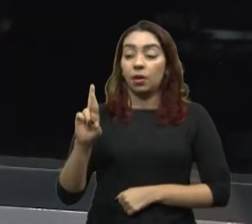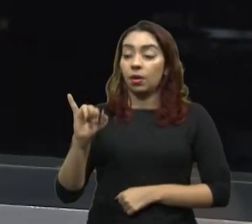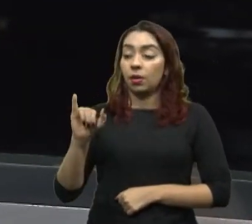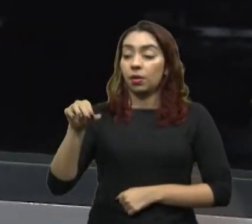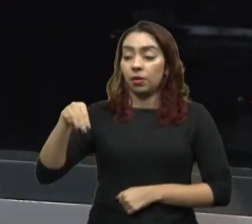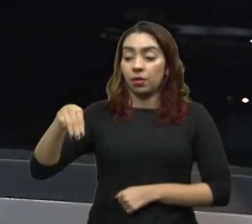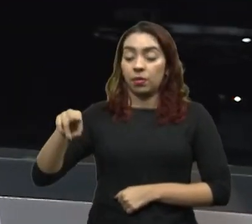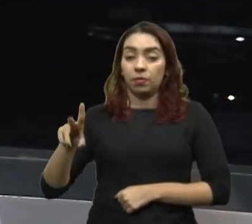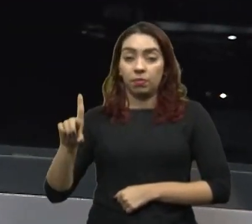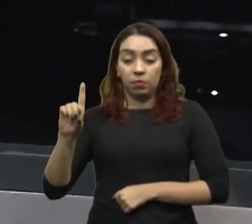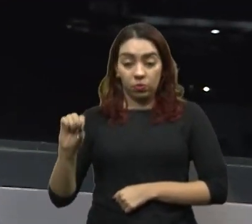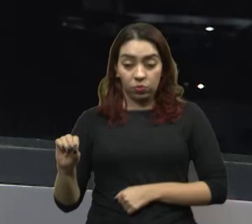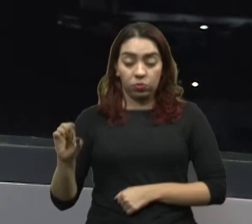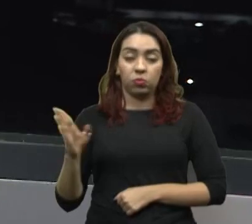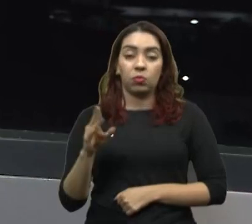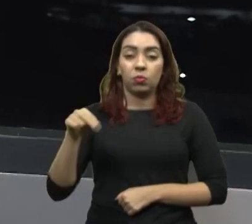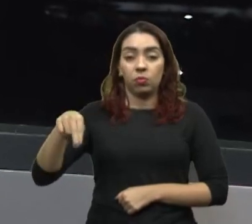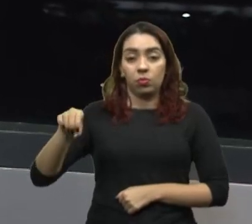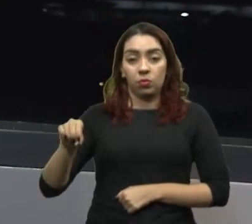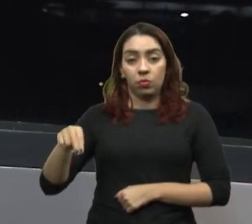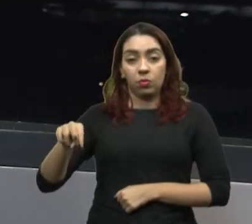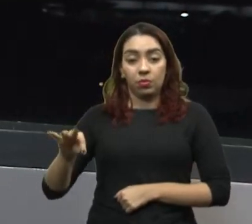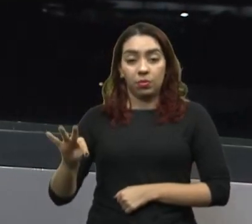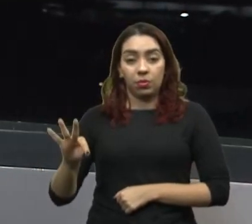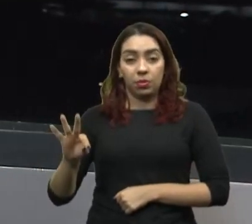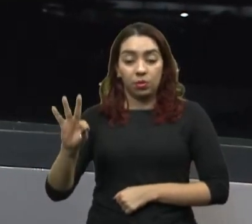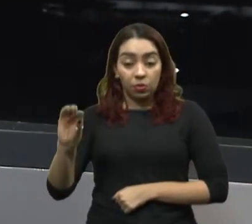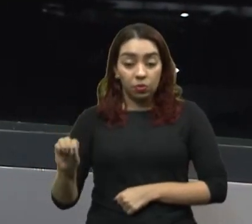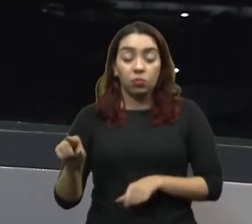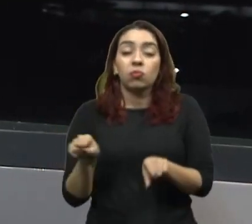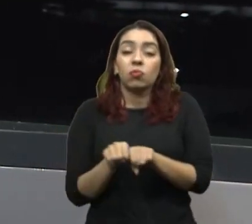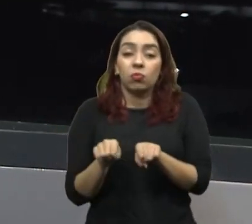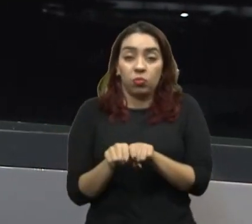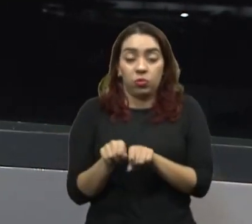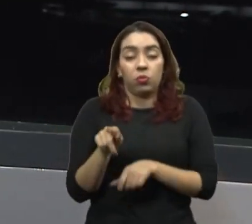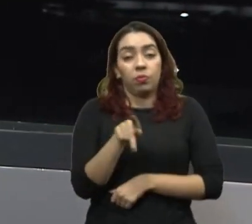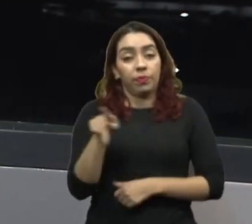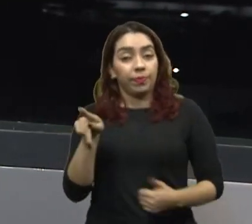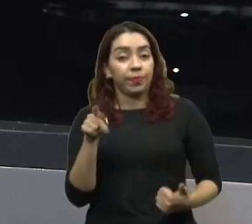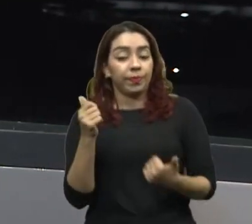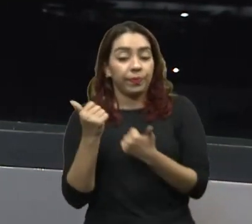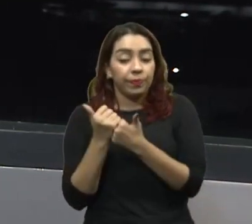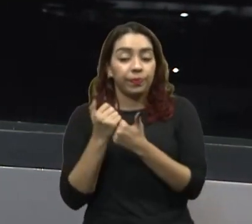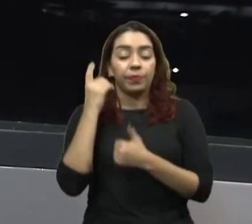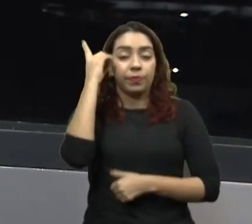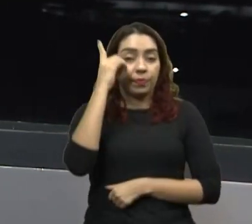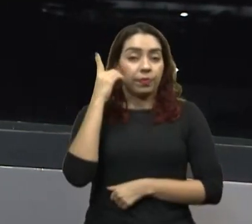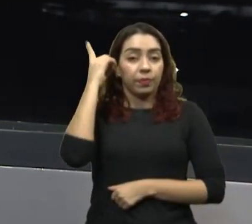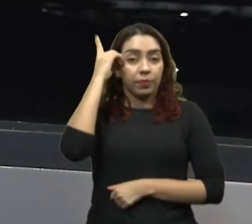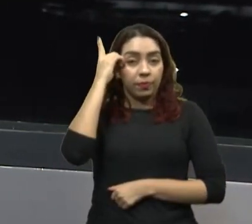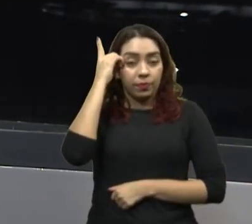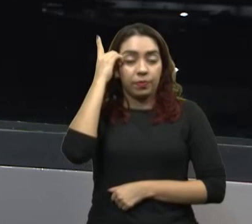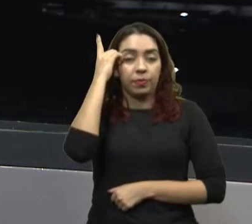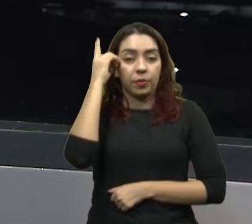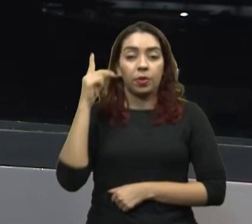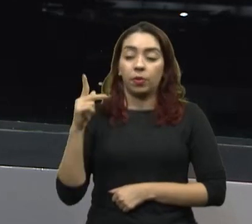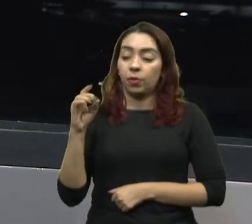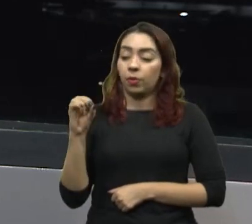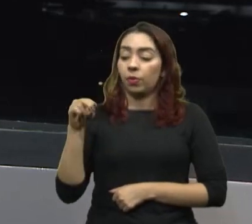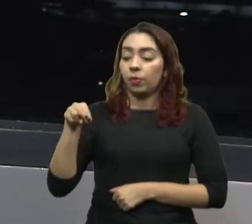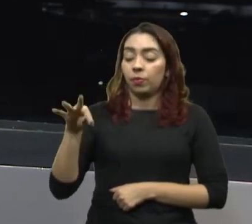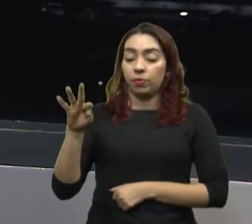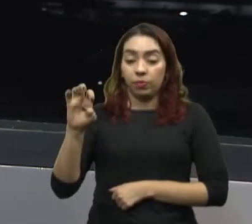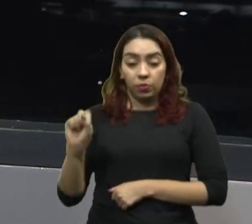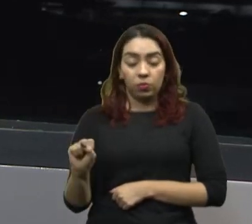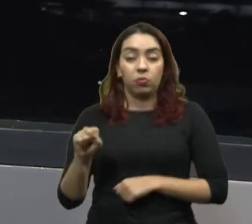Santos, e do vice-presidente corregedor regional eleitoral, desembargador Francisco Gleidson Pontes, aconteceu